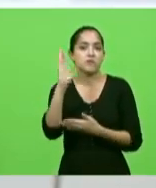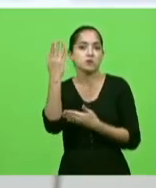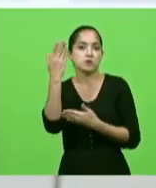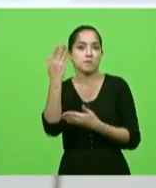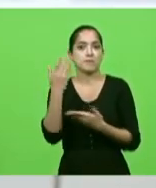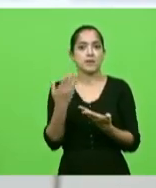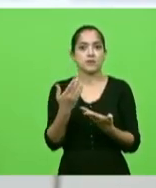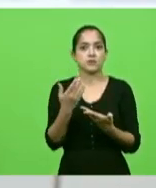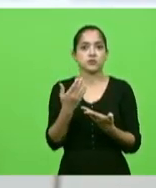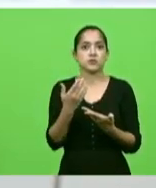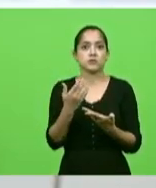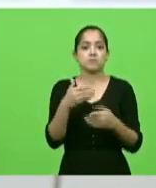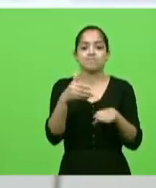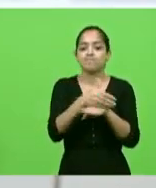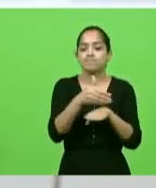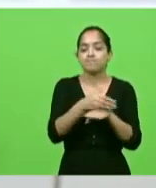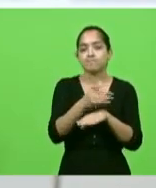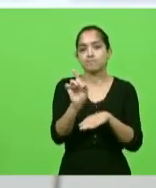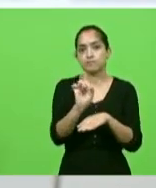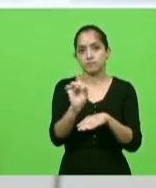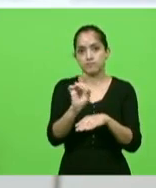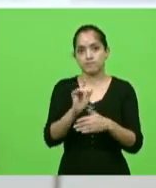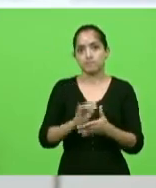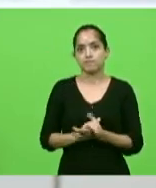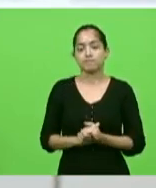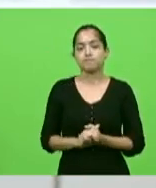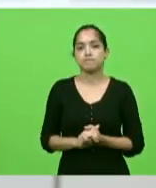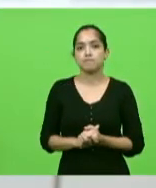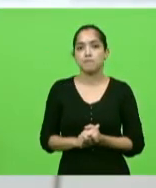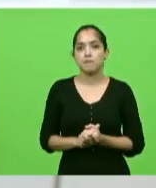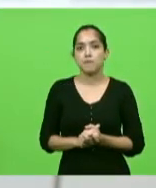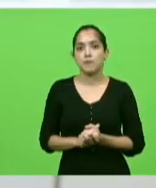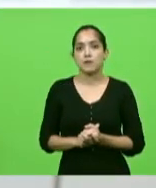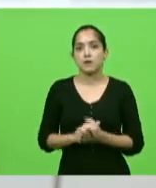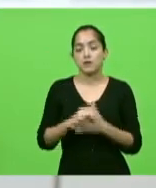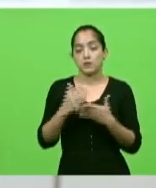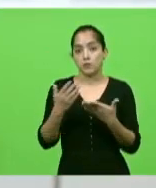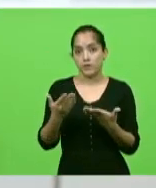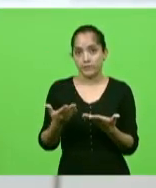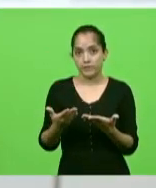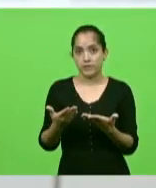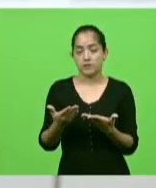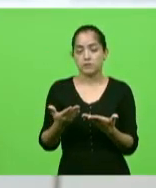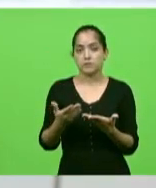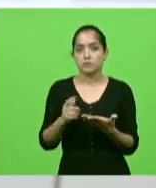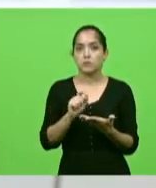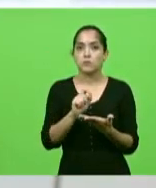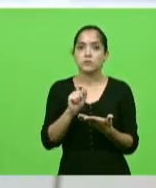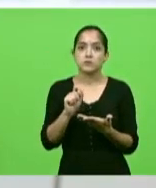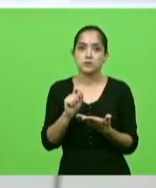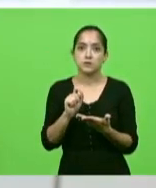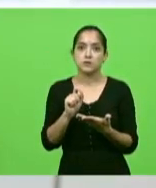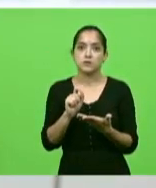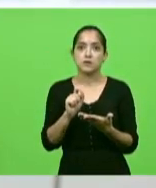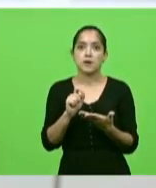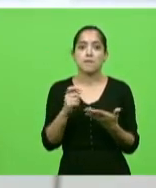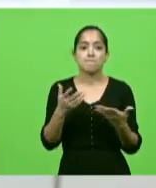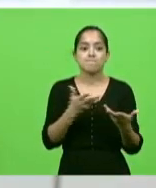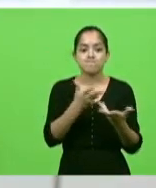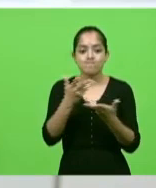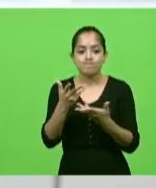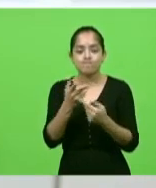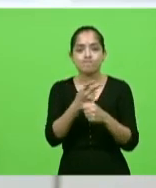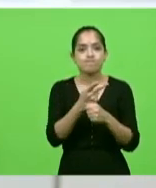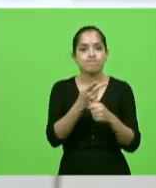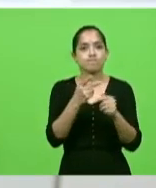de eventual infração que seja atribuída com efeito considerando que a busca pela